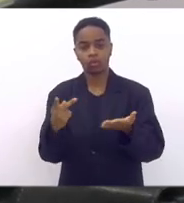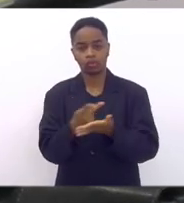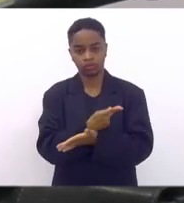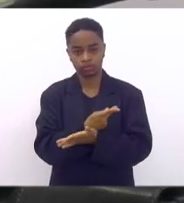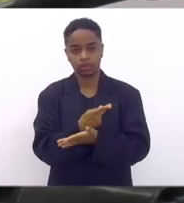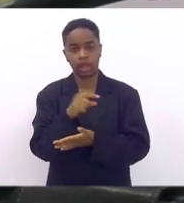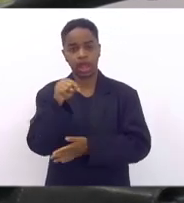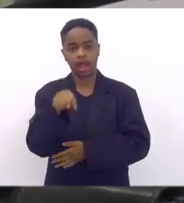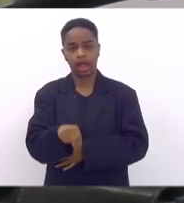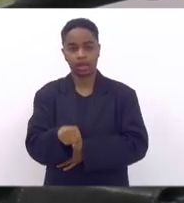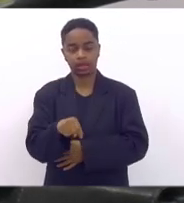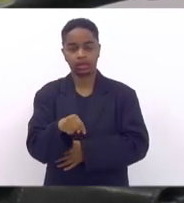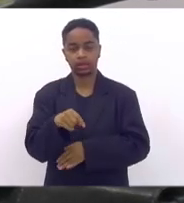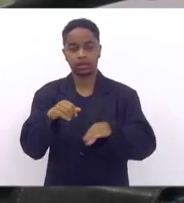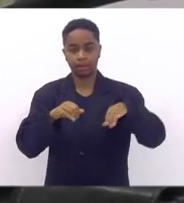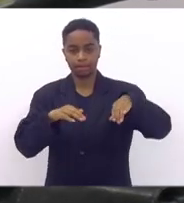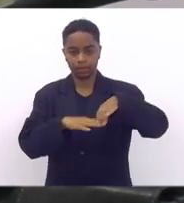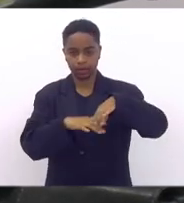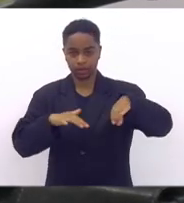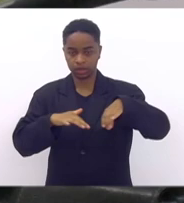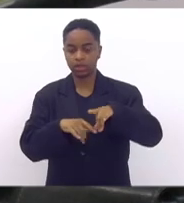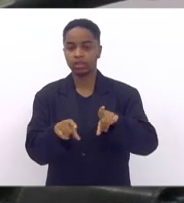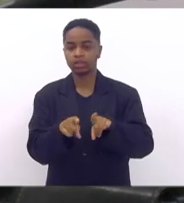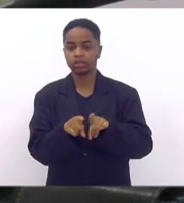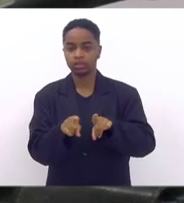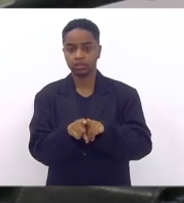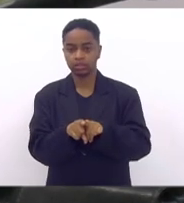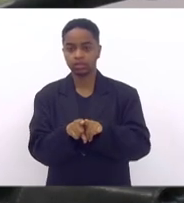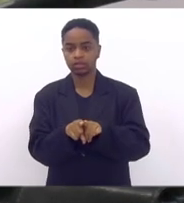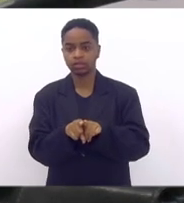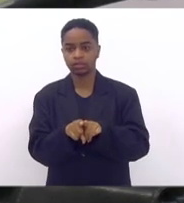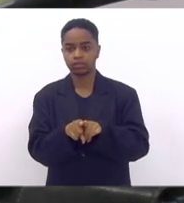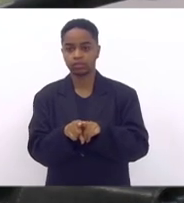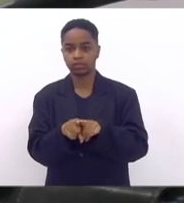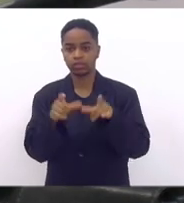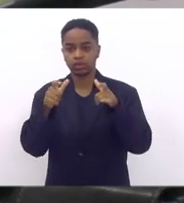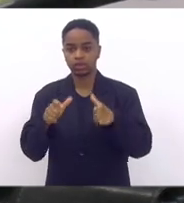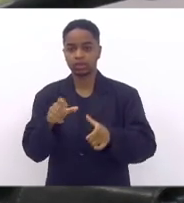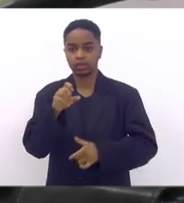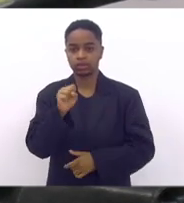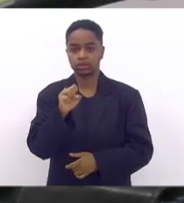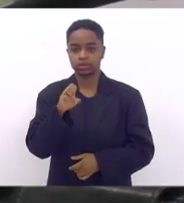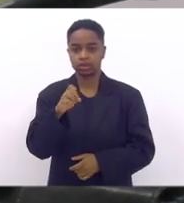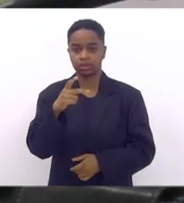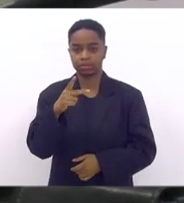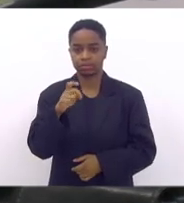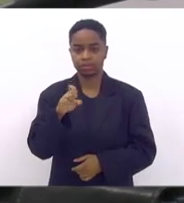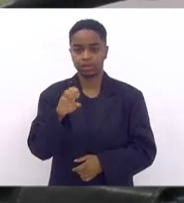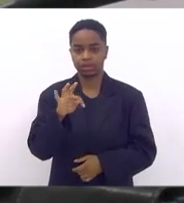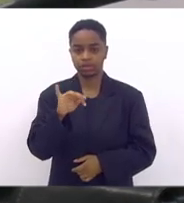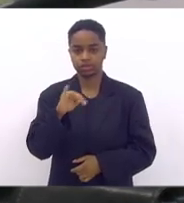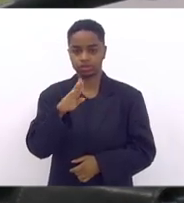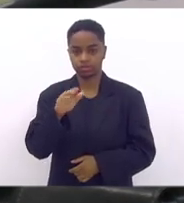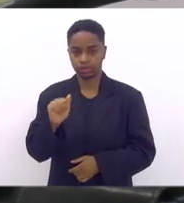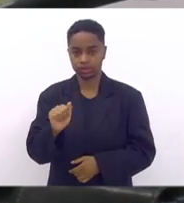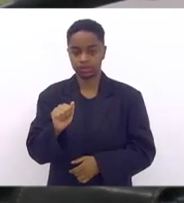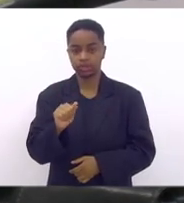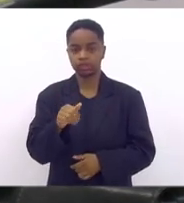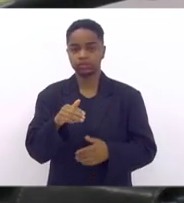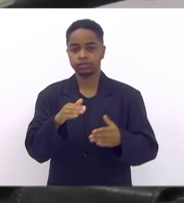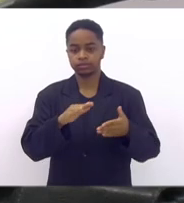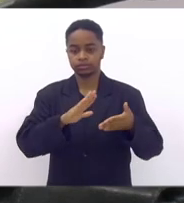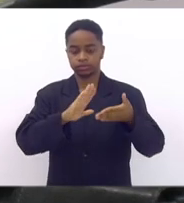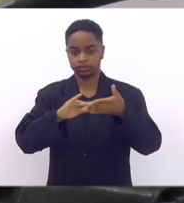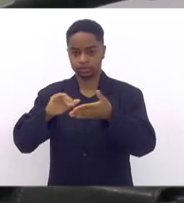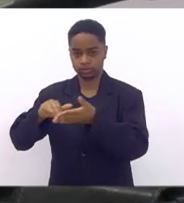acontece na nossa não só na Bahia de Guanabara como na Bahia também de Sepetiba a a remoção dos navios abandonados